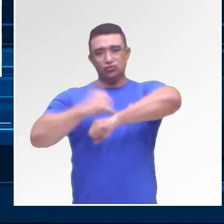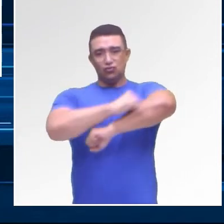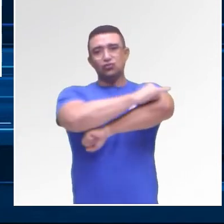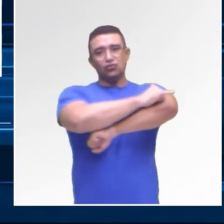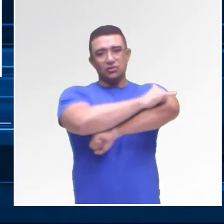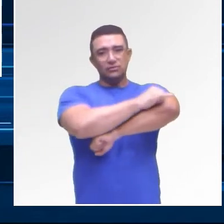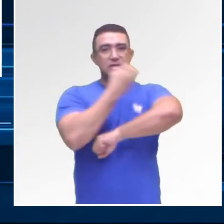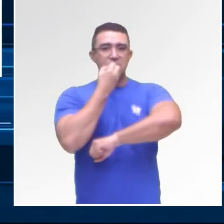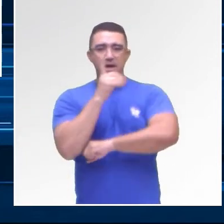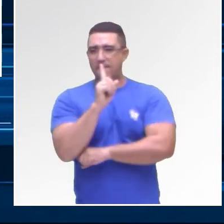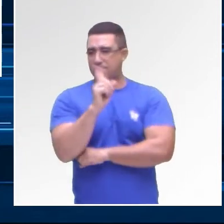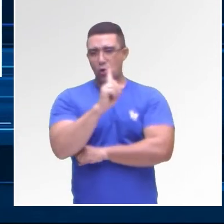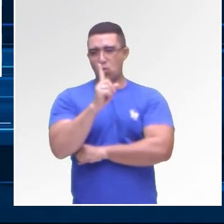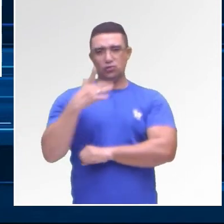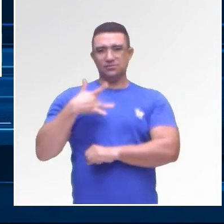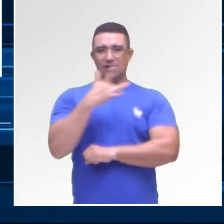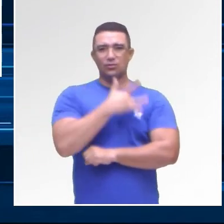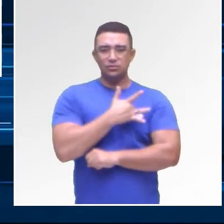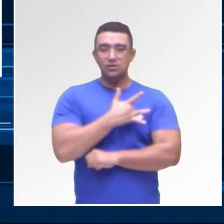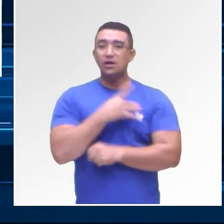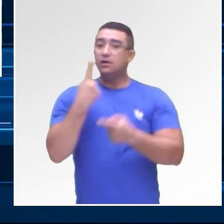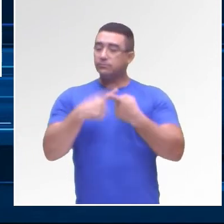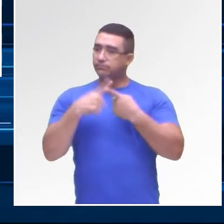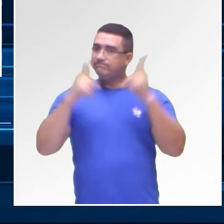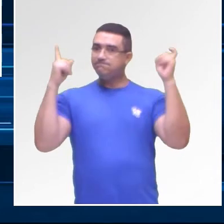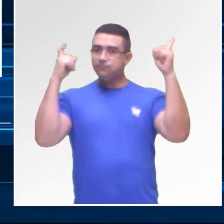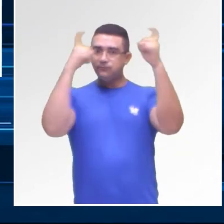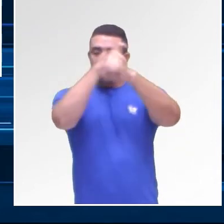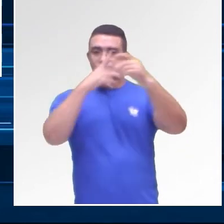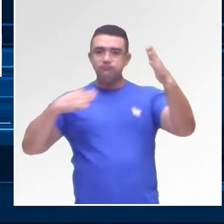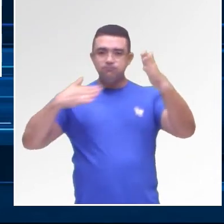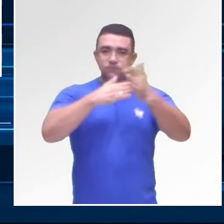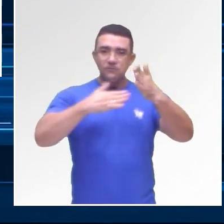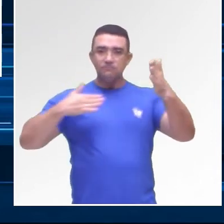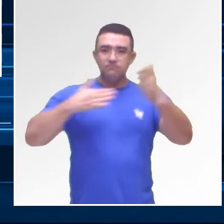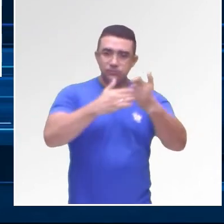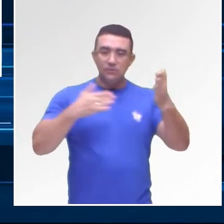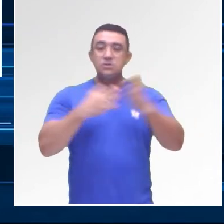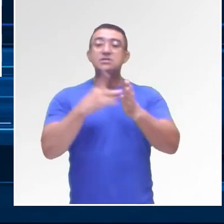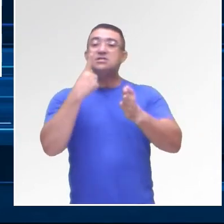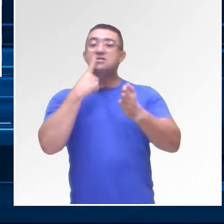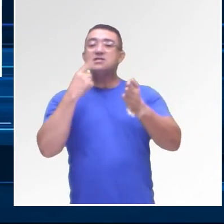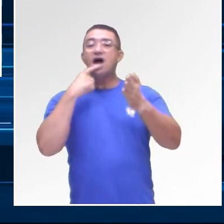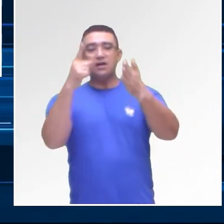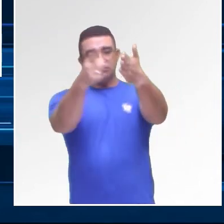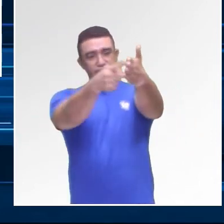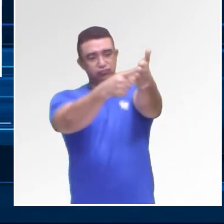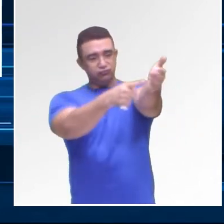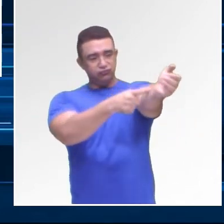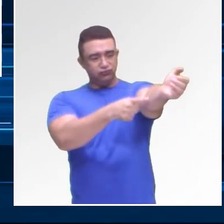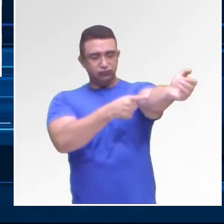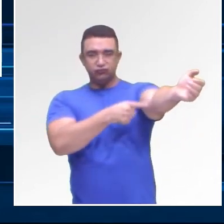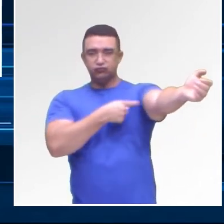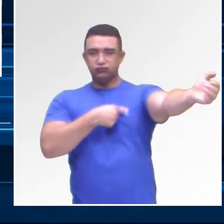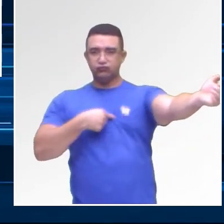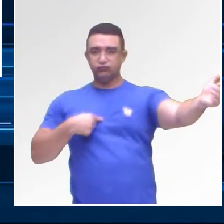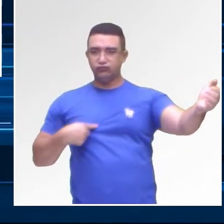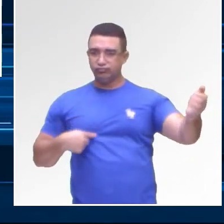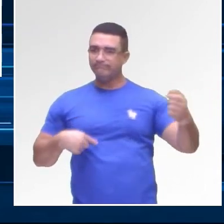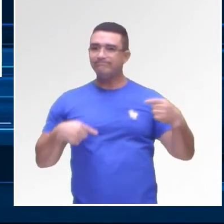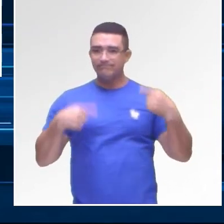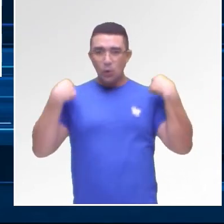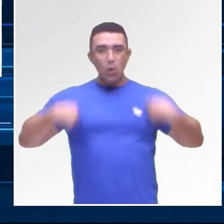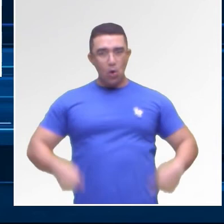a nossa saúde, porque ele dificulta a passagem do sangue pelo nosso corpo. E a gente sabe que a